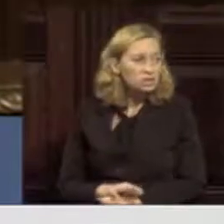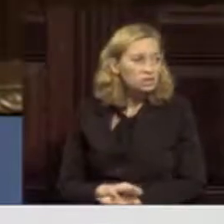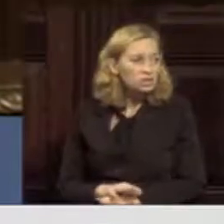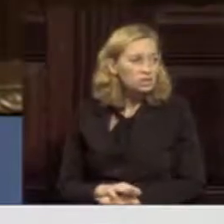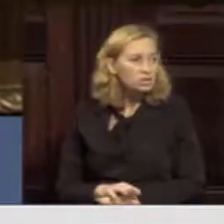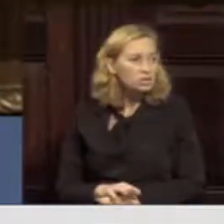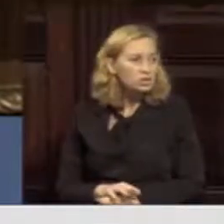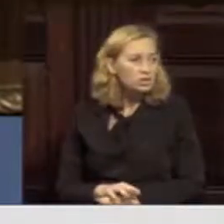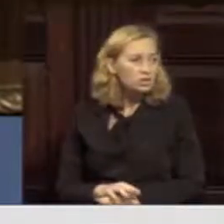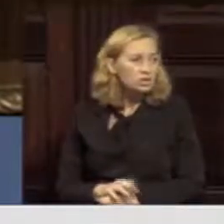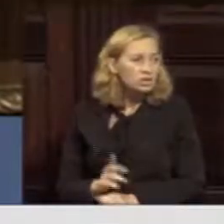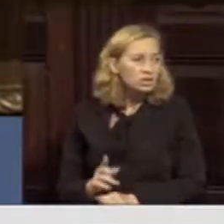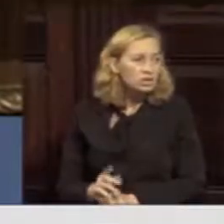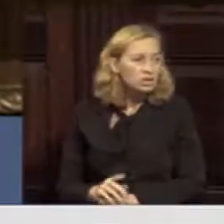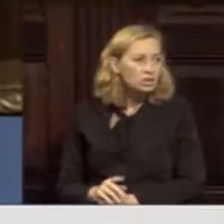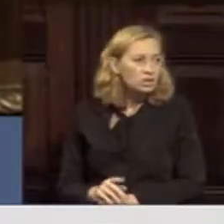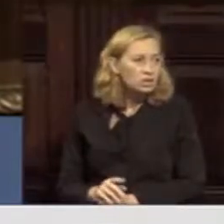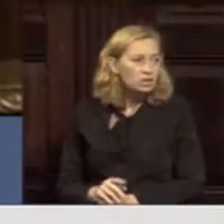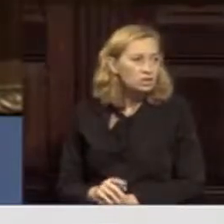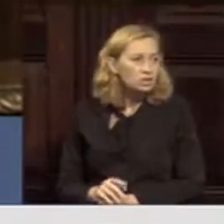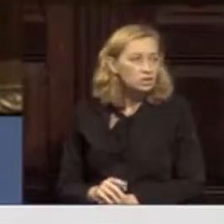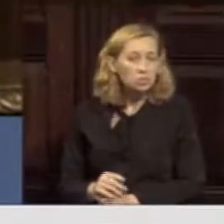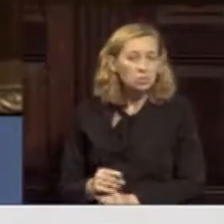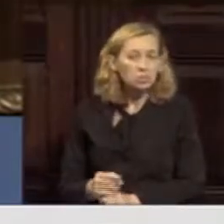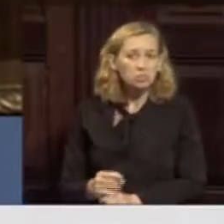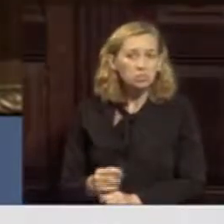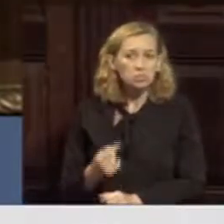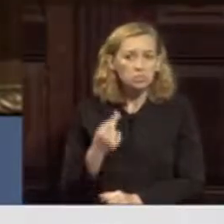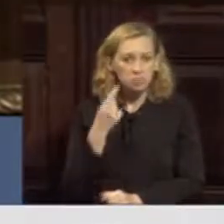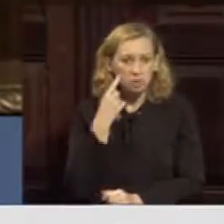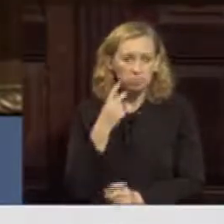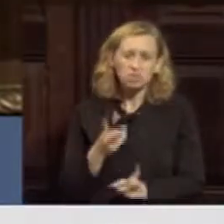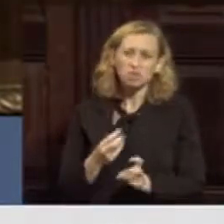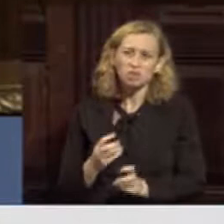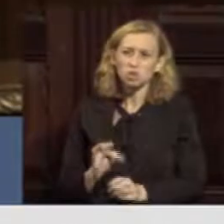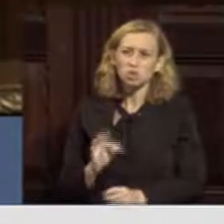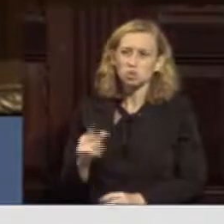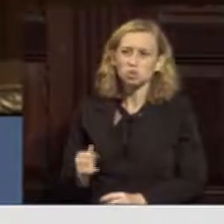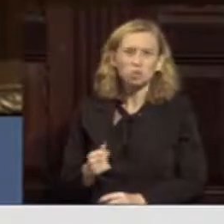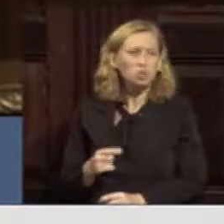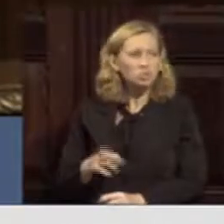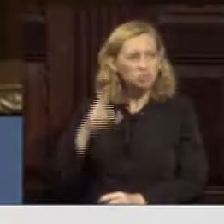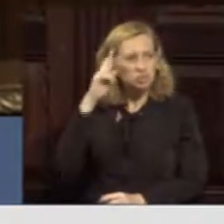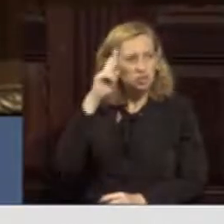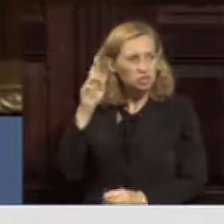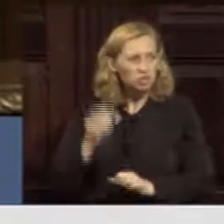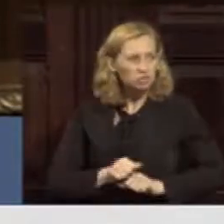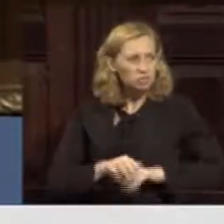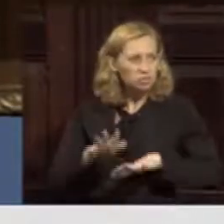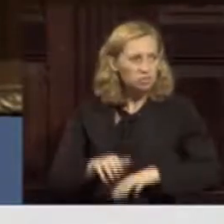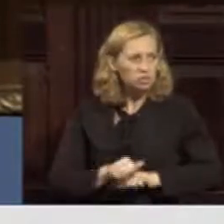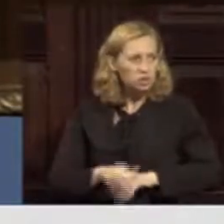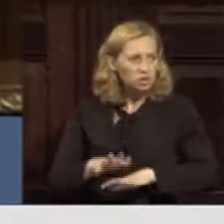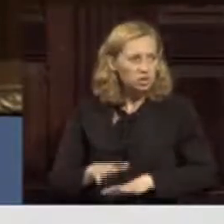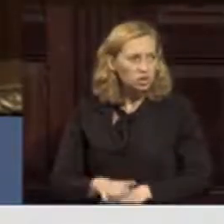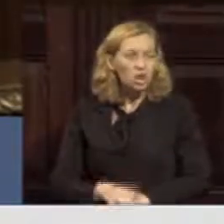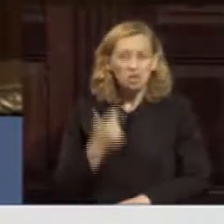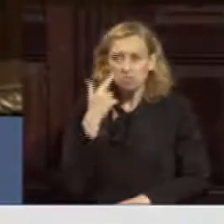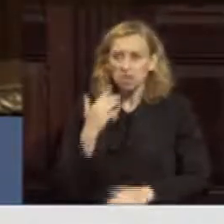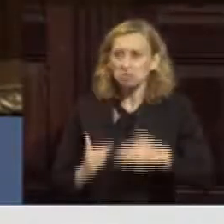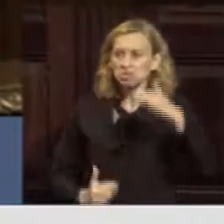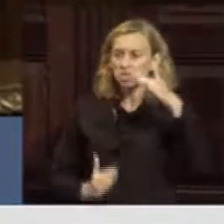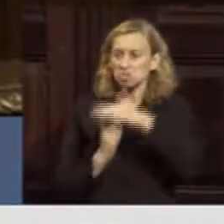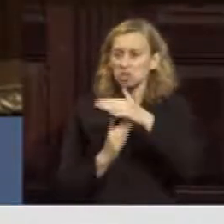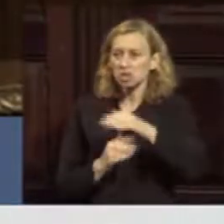pelo comandante da Aeronáutica, Tenente Brigadeiro do Ar, Nivaldo Luiz Rossato, que fez uma intervenção reconhecendo os limites